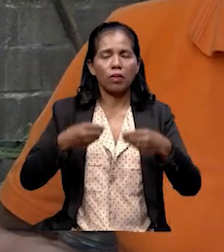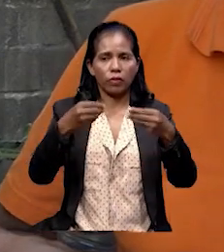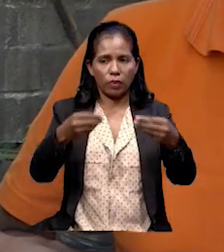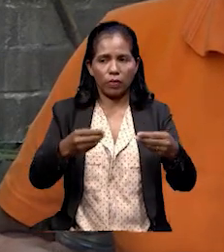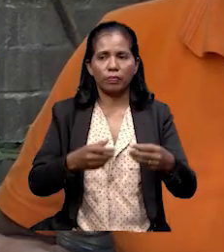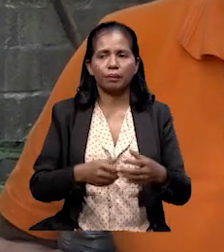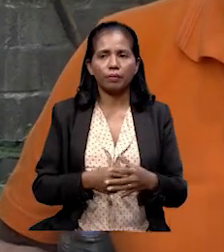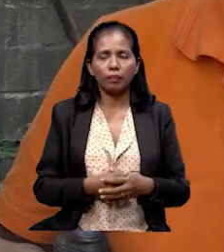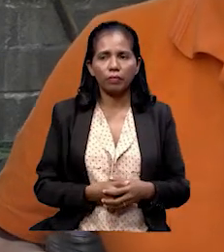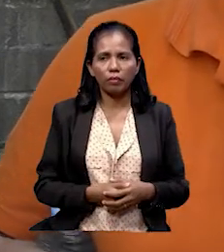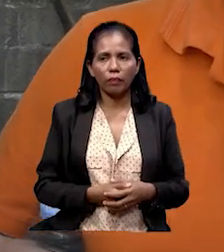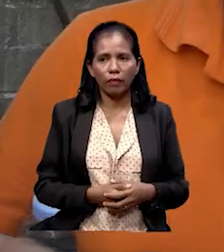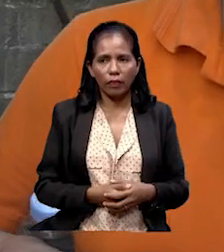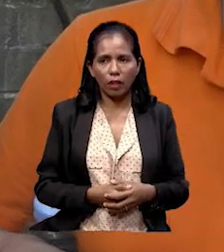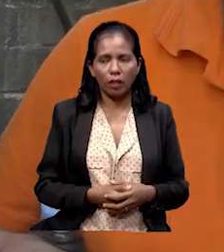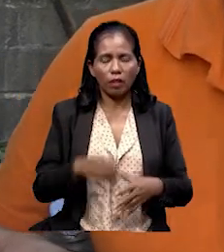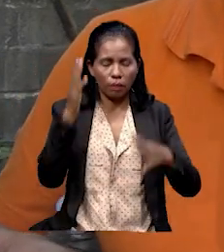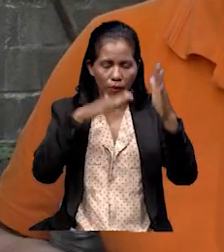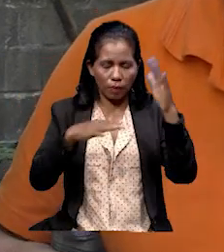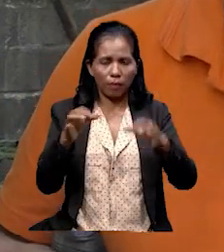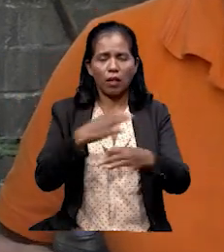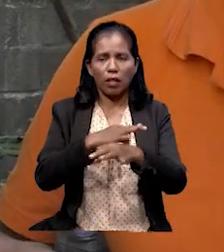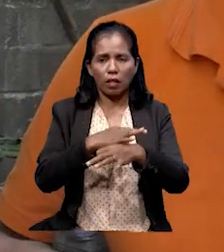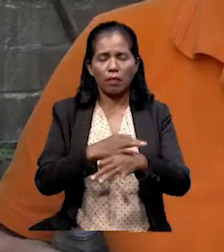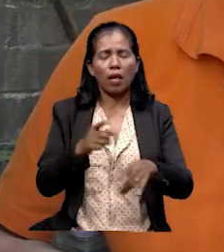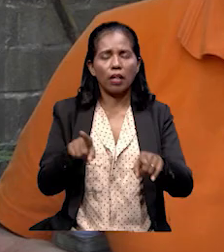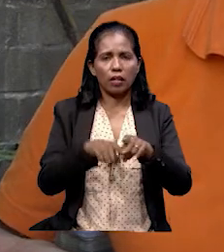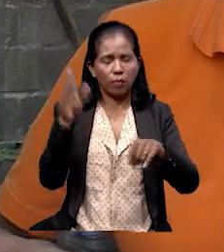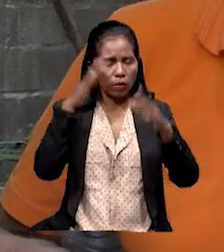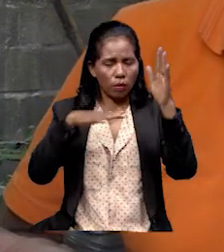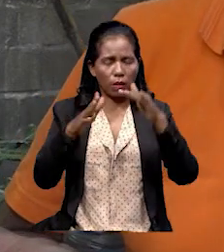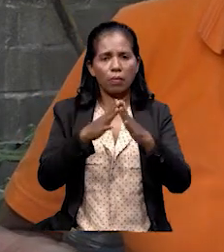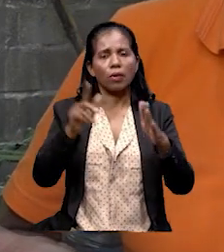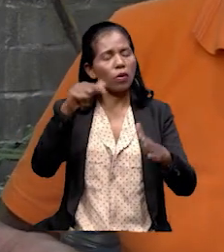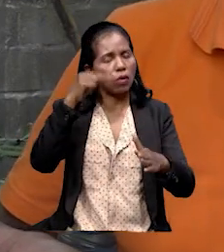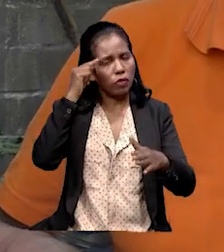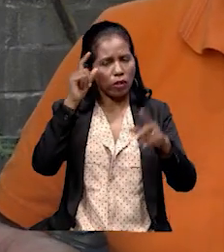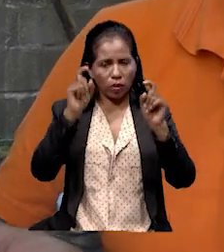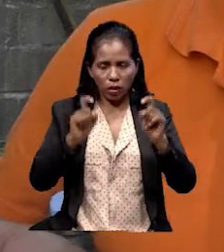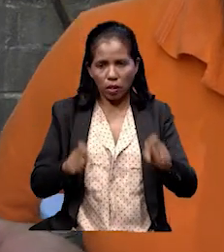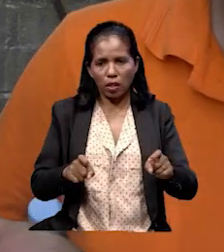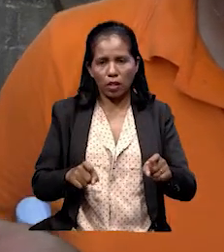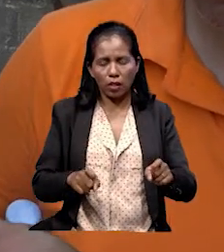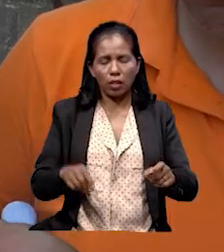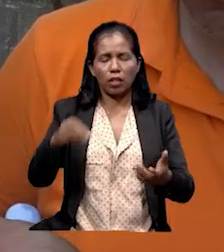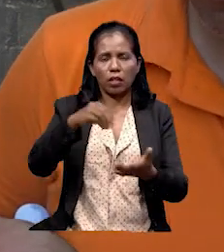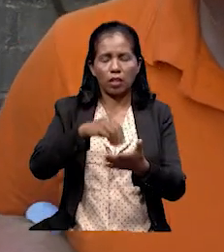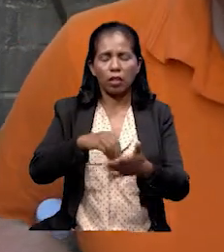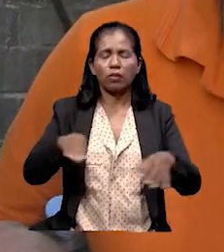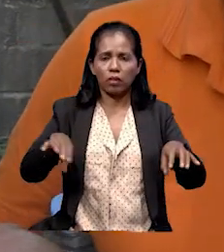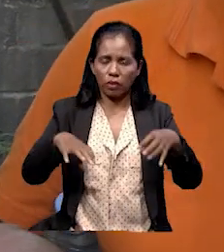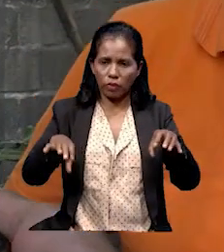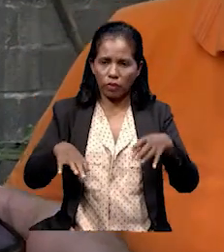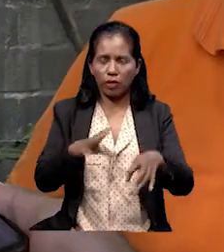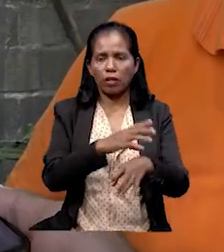ona. Nebe agora problema manutenção nem mag sai problema buat liu. Agora governo tenke mobiliza recursos doméstico.